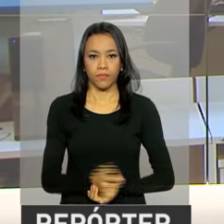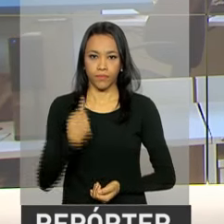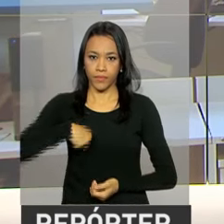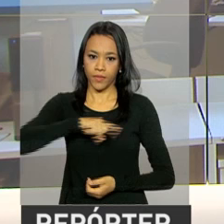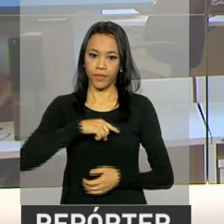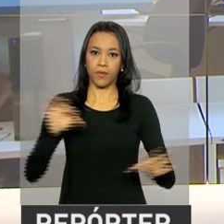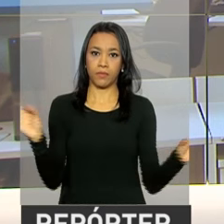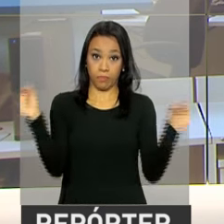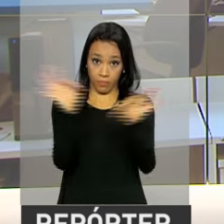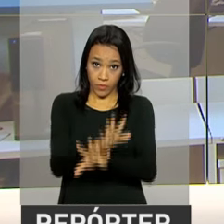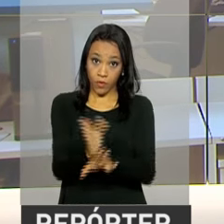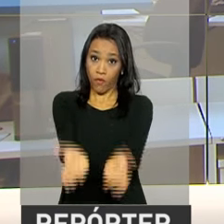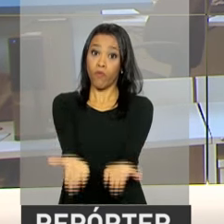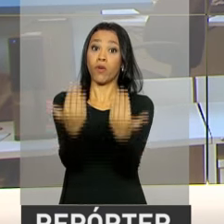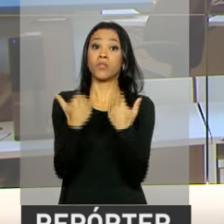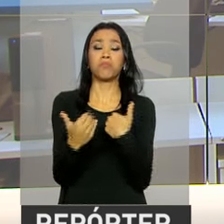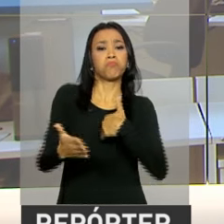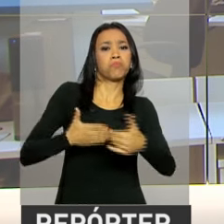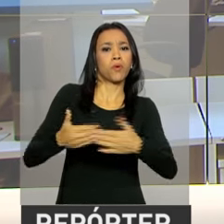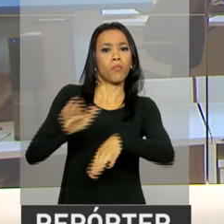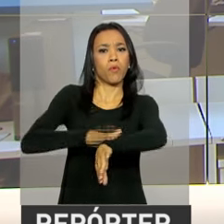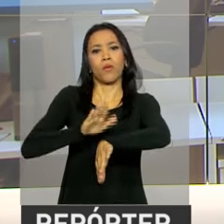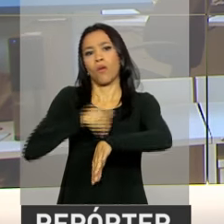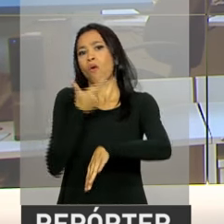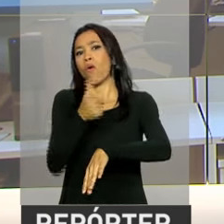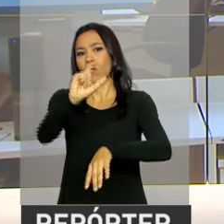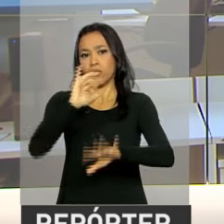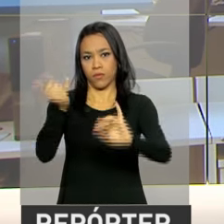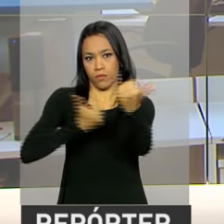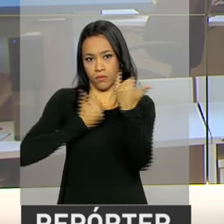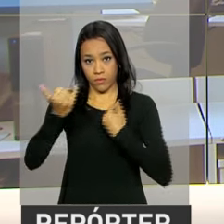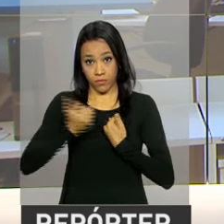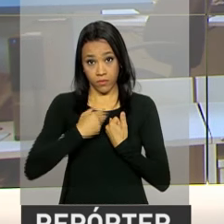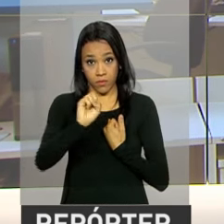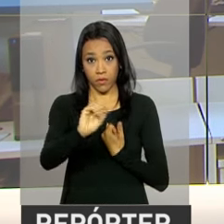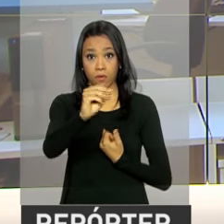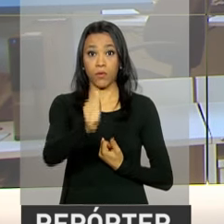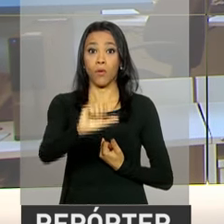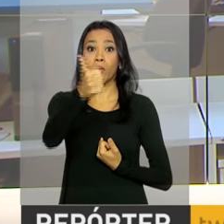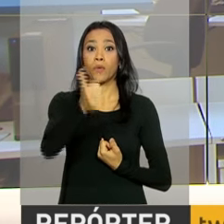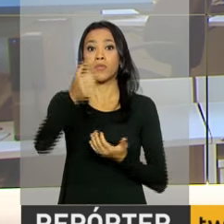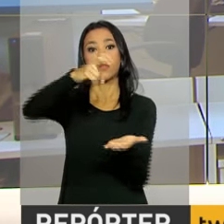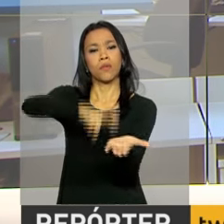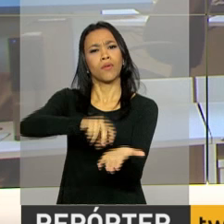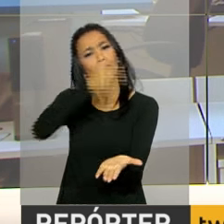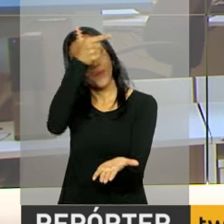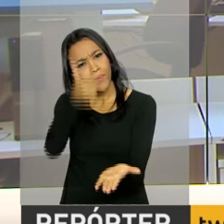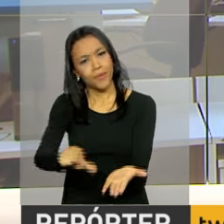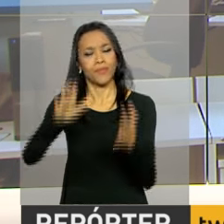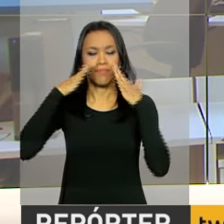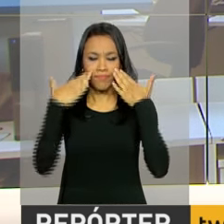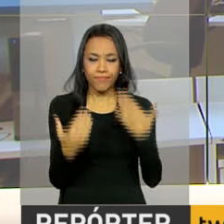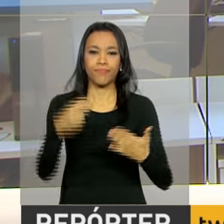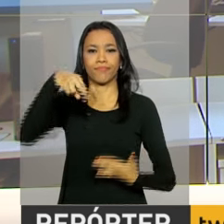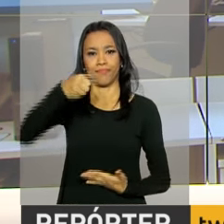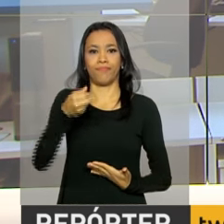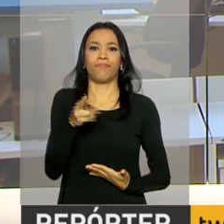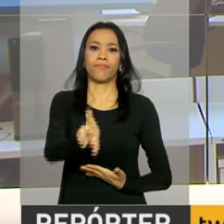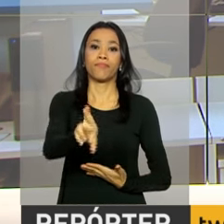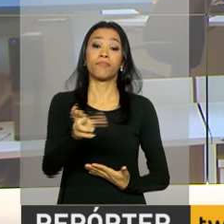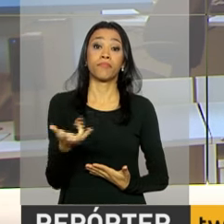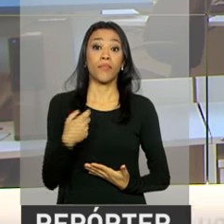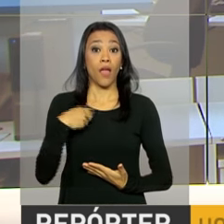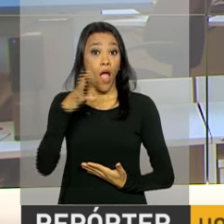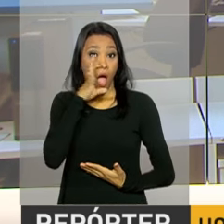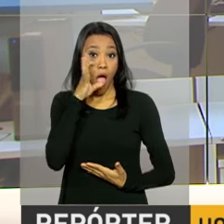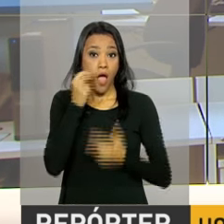E nós ficamos por aqui. Voltamos a qualquer momento com outras informações ou às 11 da manhã na próxima edição do Repórter NBR.